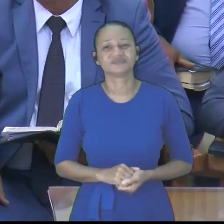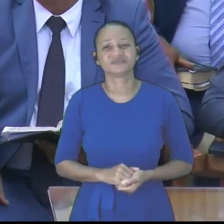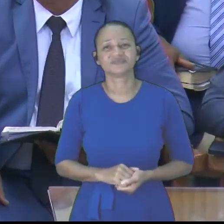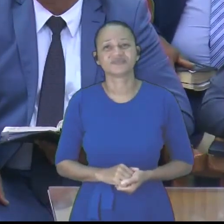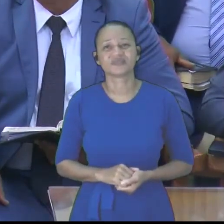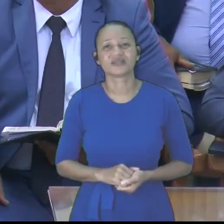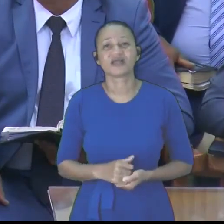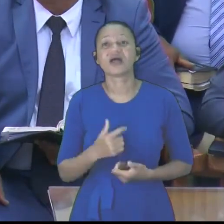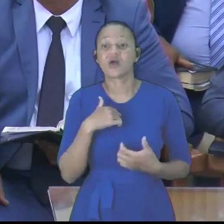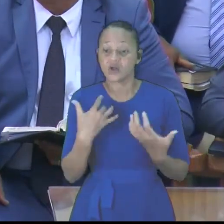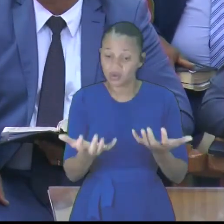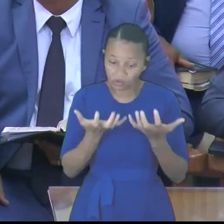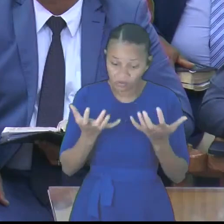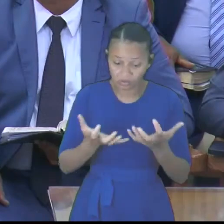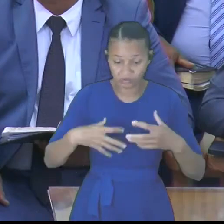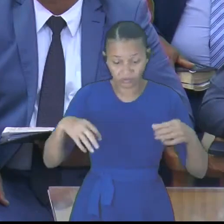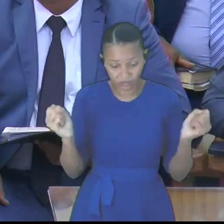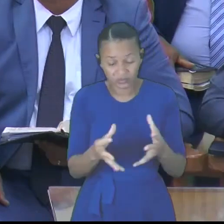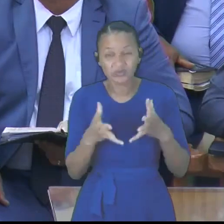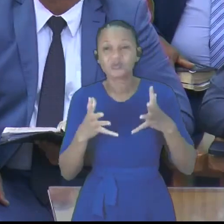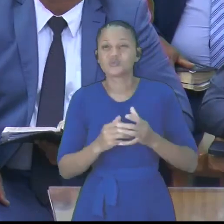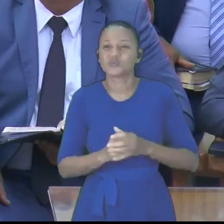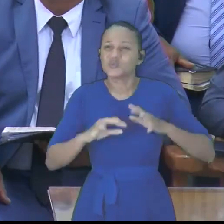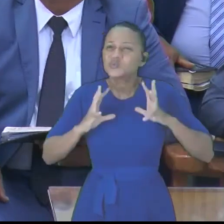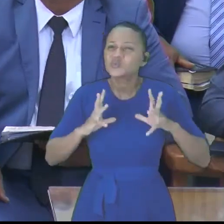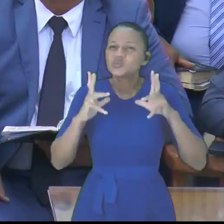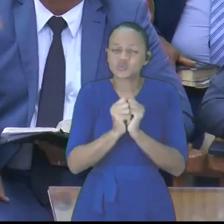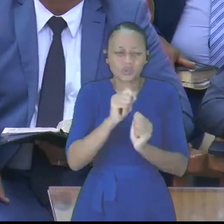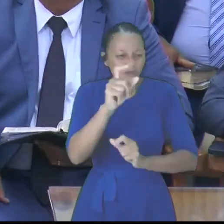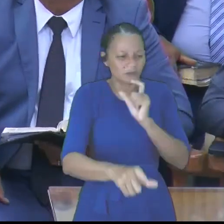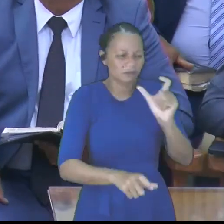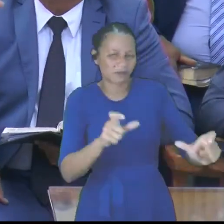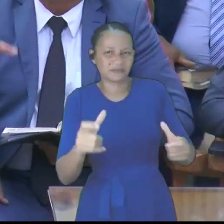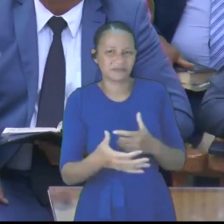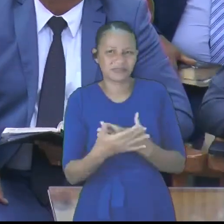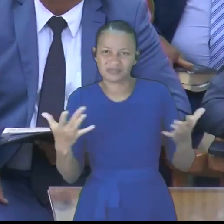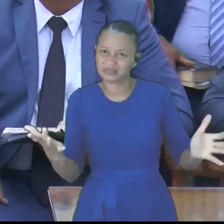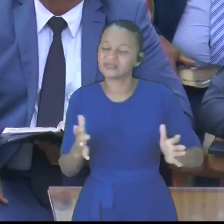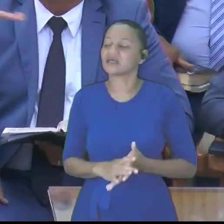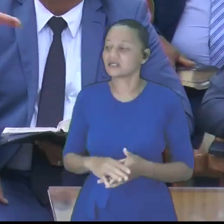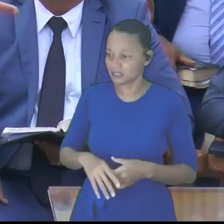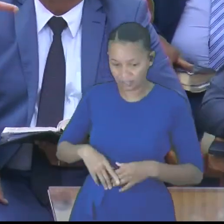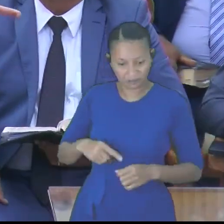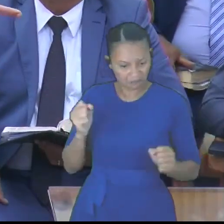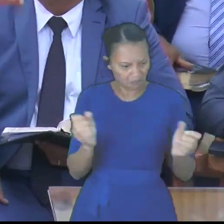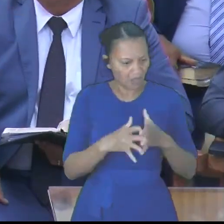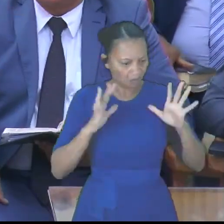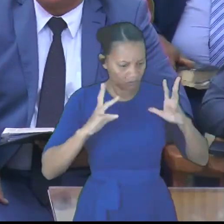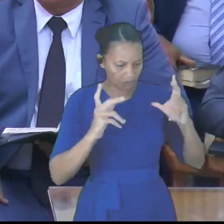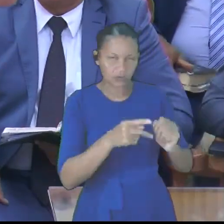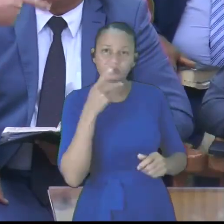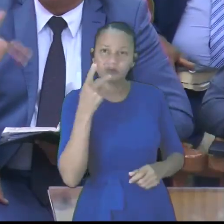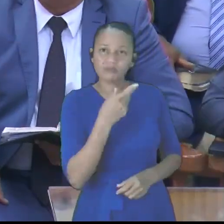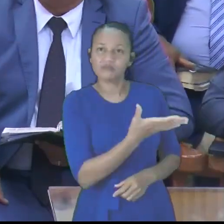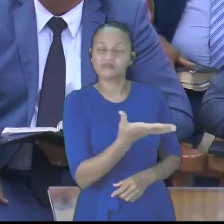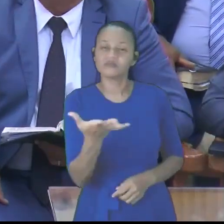Eu quero milagre, mas eu quero milagre que todo mundo diga. Aí não é conversa fiada, não. Aí é milagre.